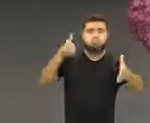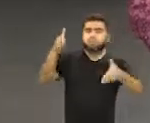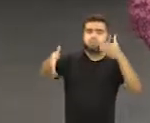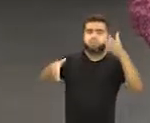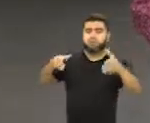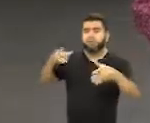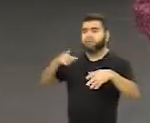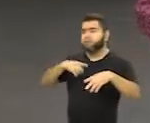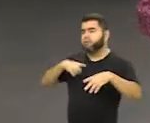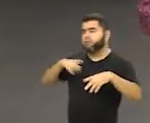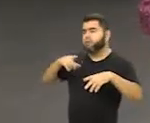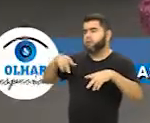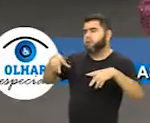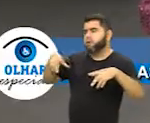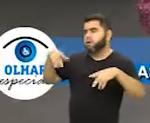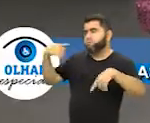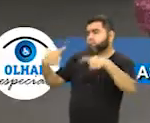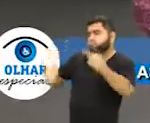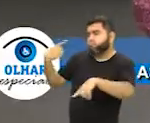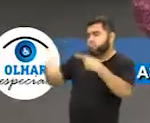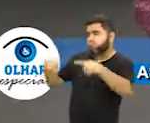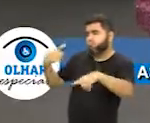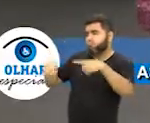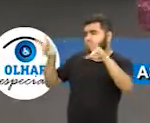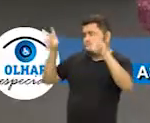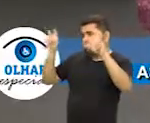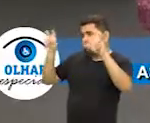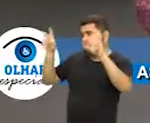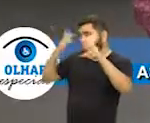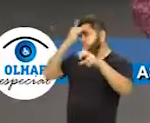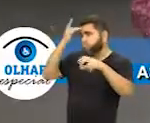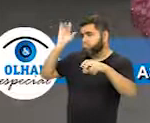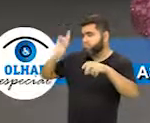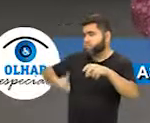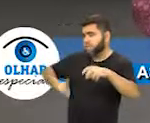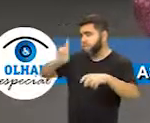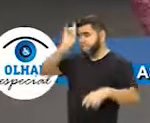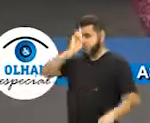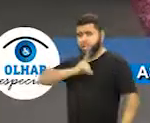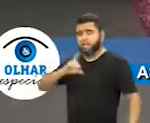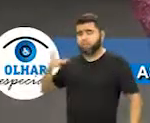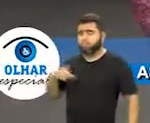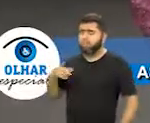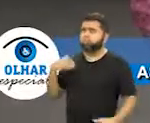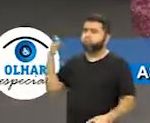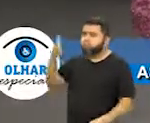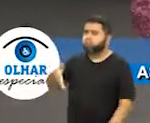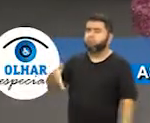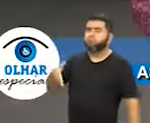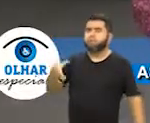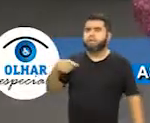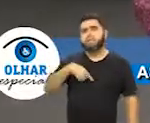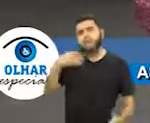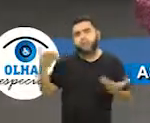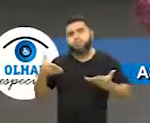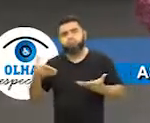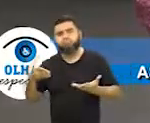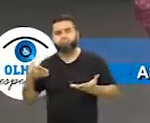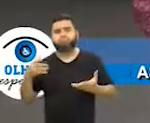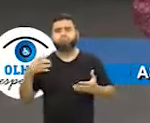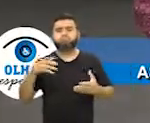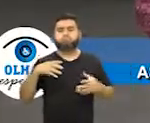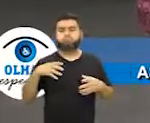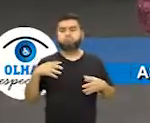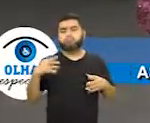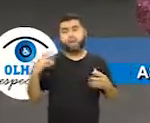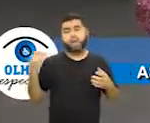participado dos eventos, né, que promovem a discussão dos direitos da pessoa com deficiência. Eu acho que esse evento, de um